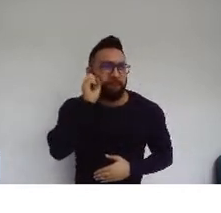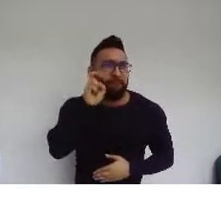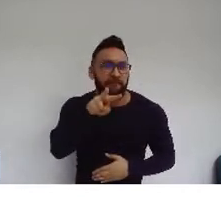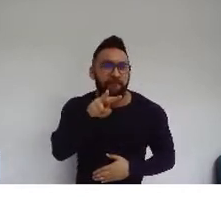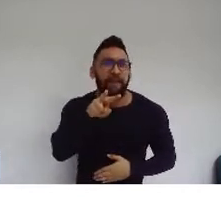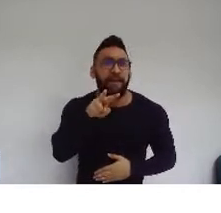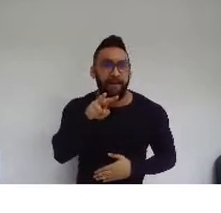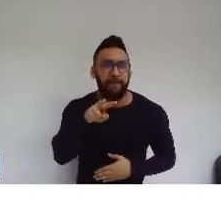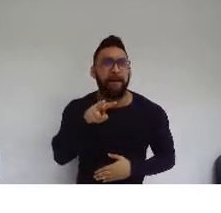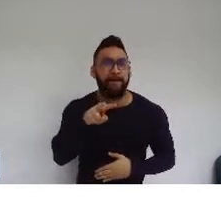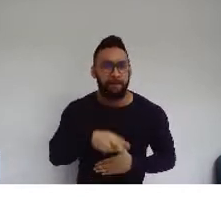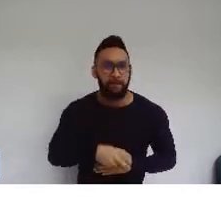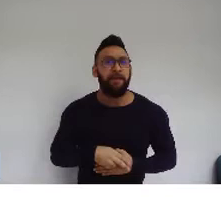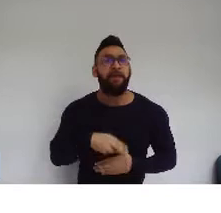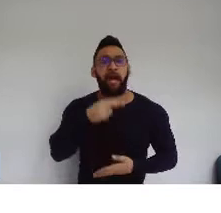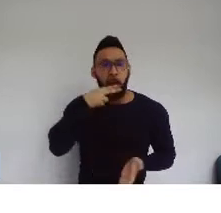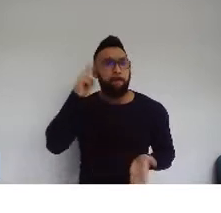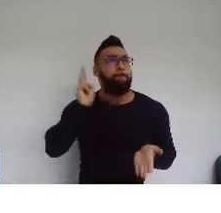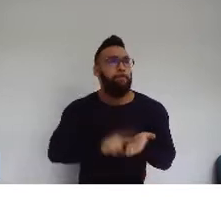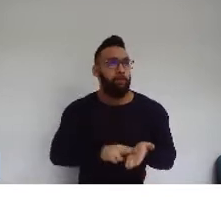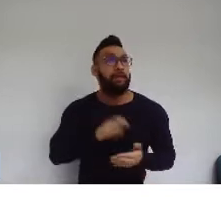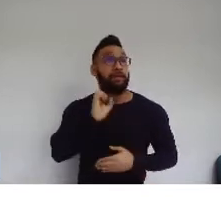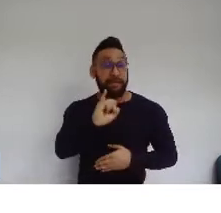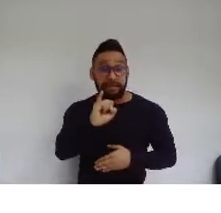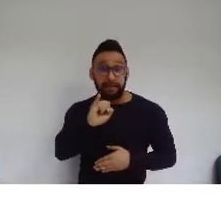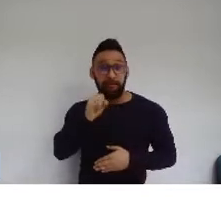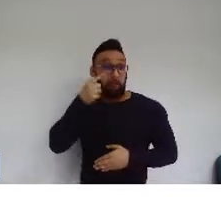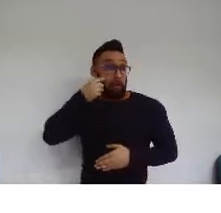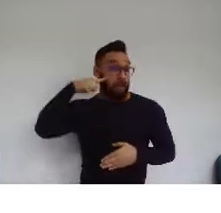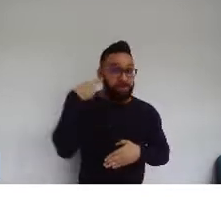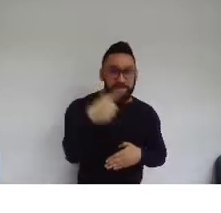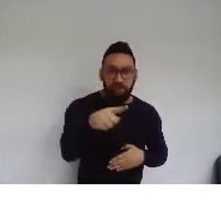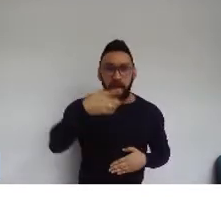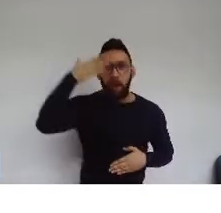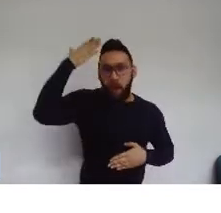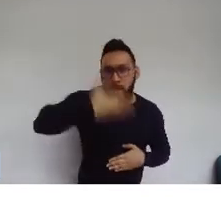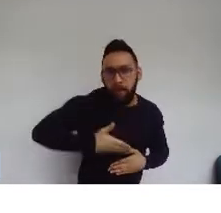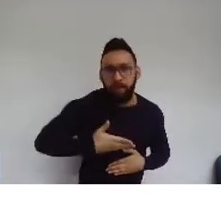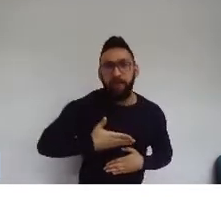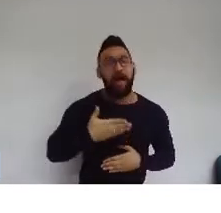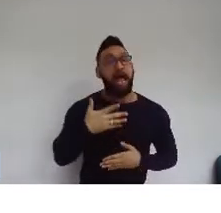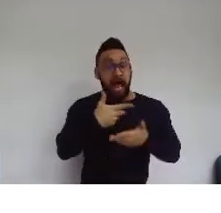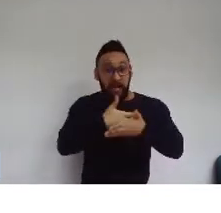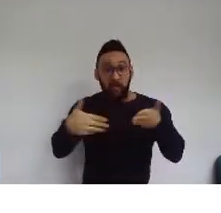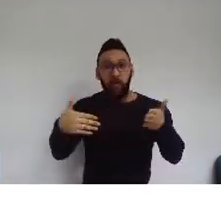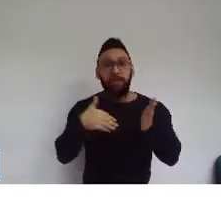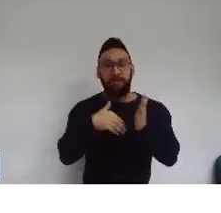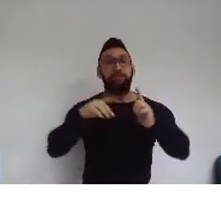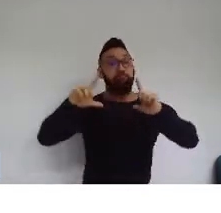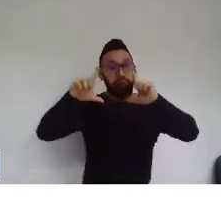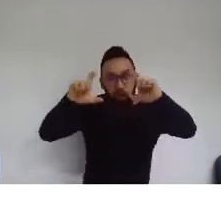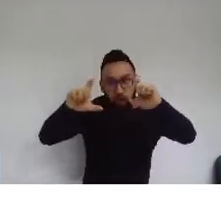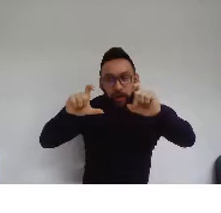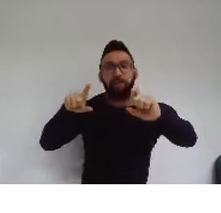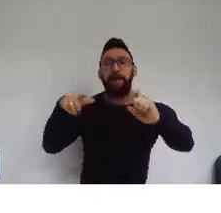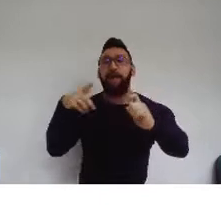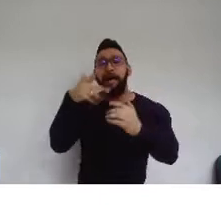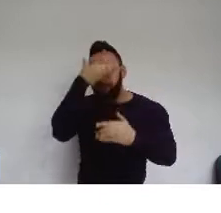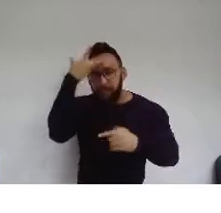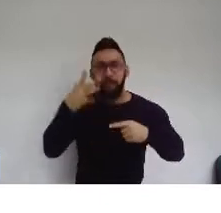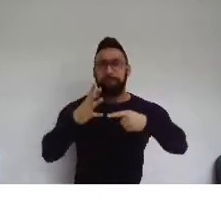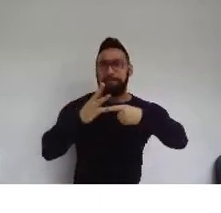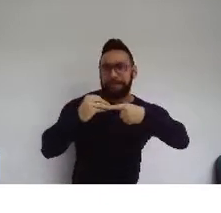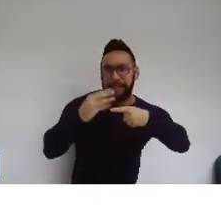cara, e a pessoa era presa e fotografada. Isso é um documento oficial que está no Museu do Aljube, em Lisboa.